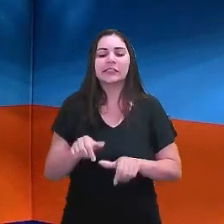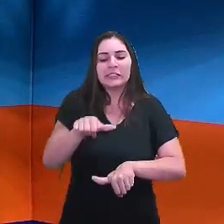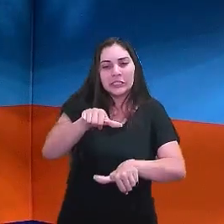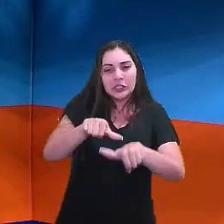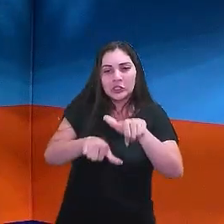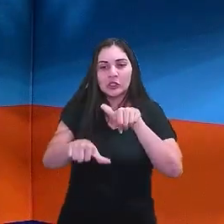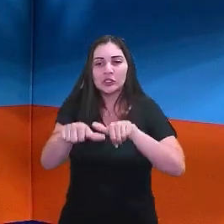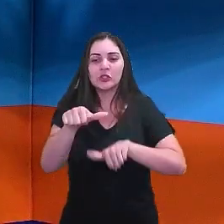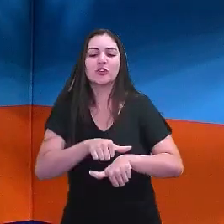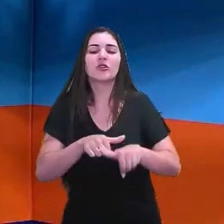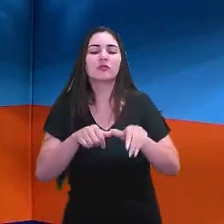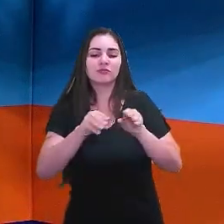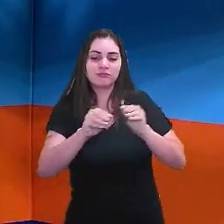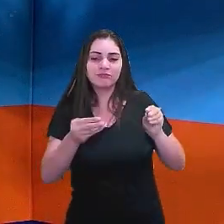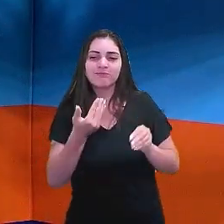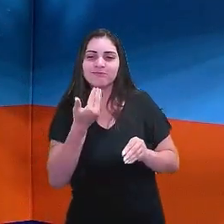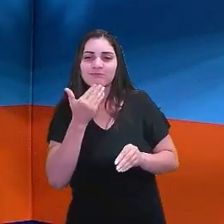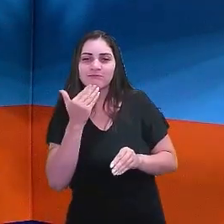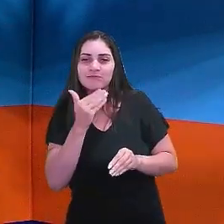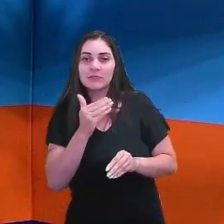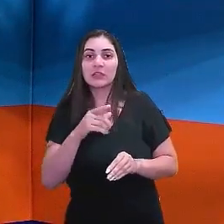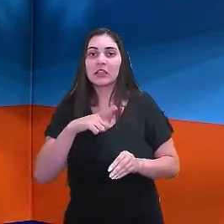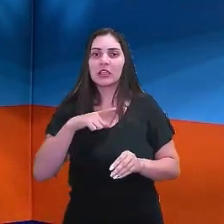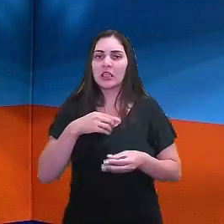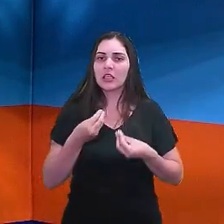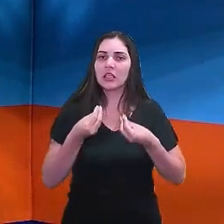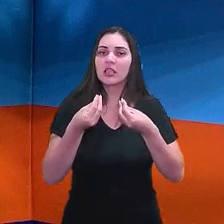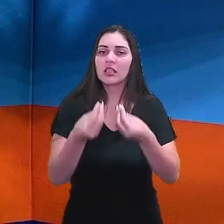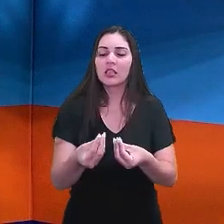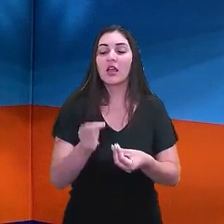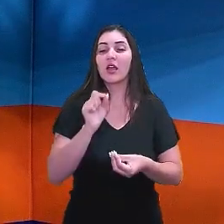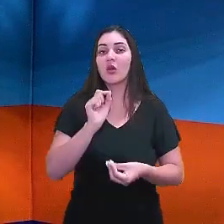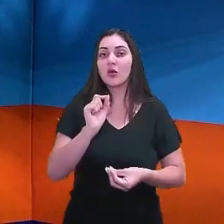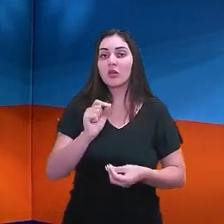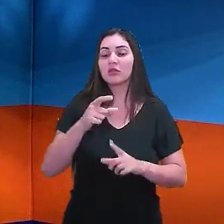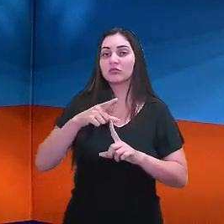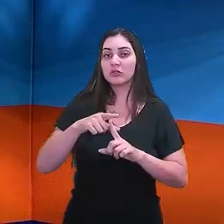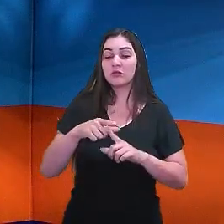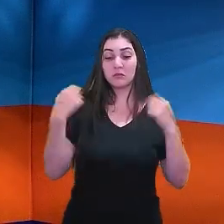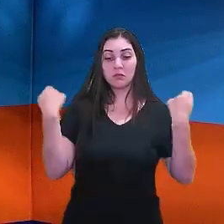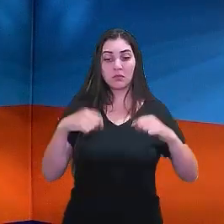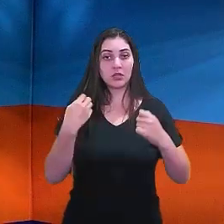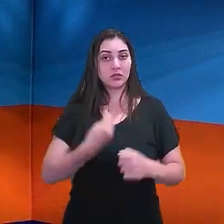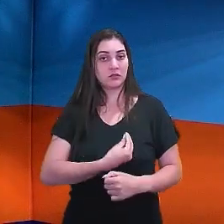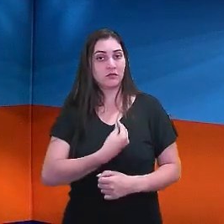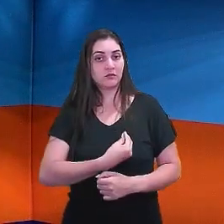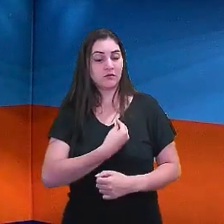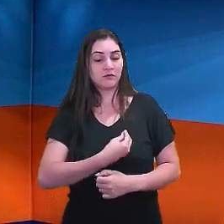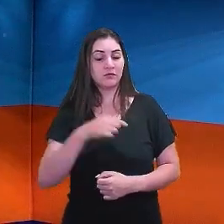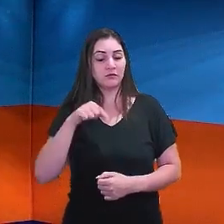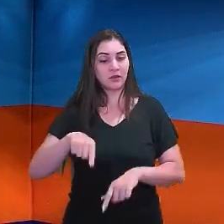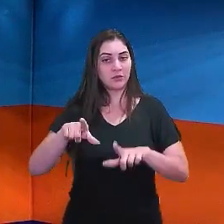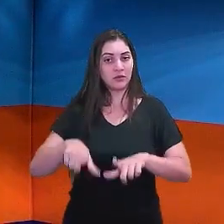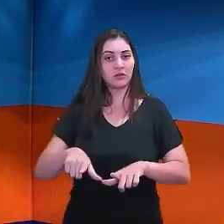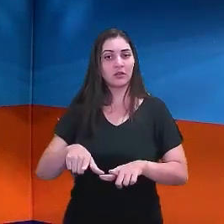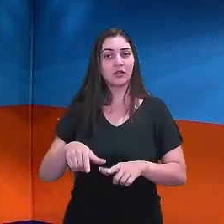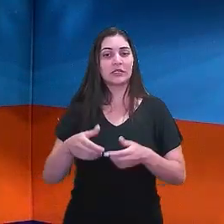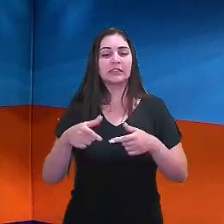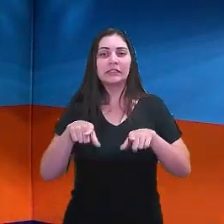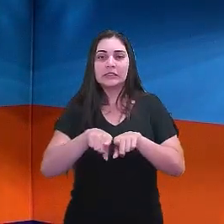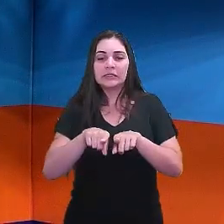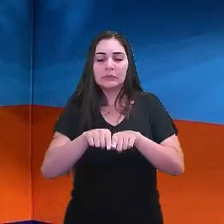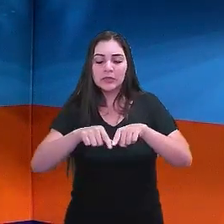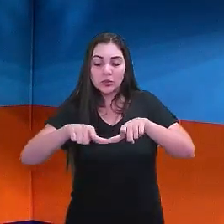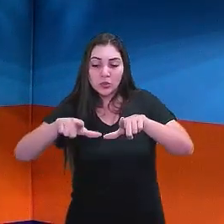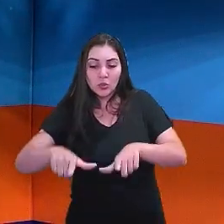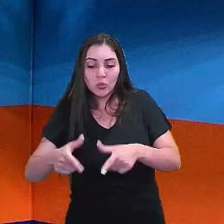terreno, ela dá as condições necessárias para os seres vivos viverem naquele ambiente, ela dá espaço